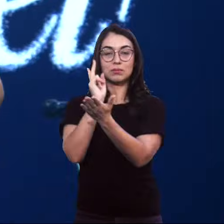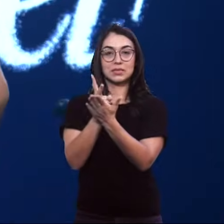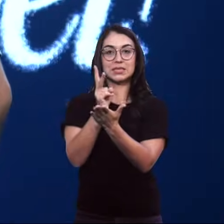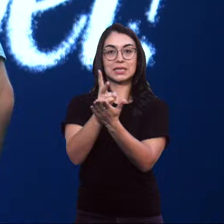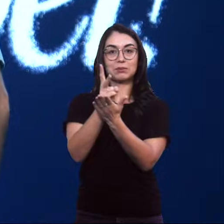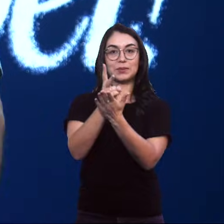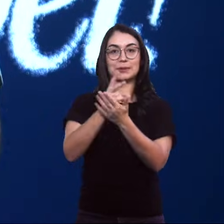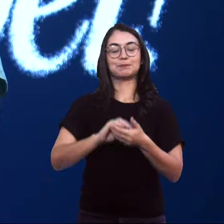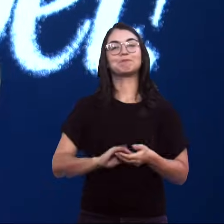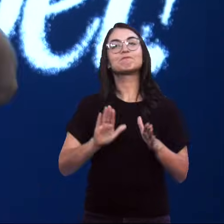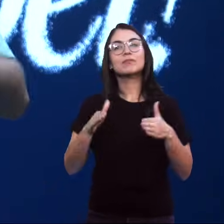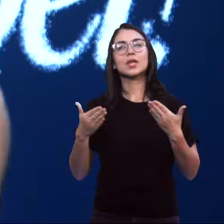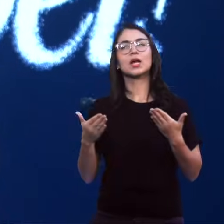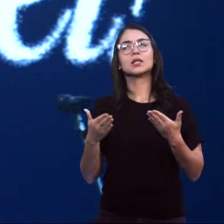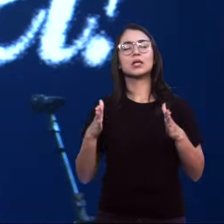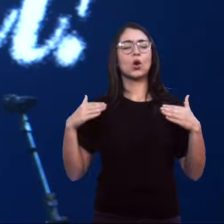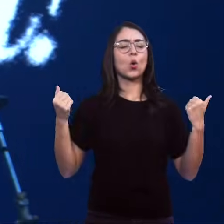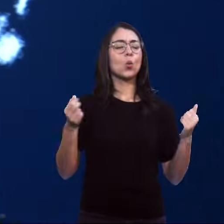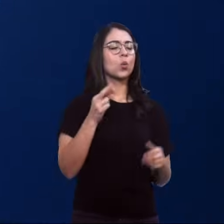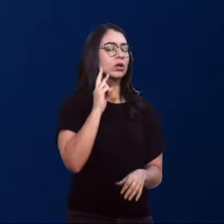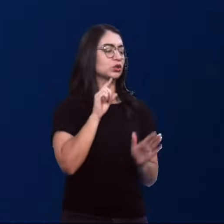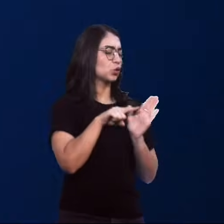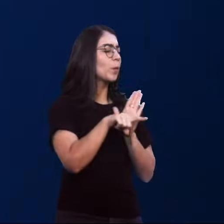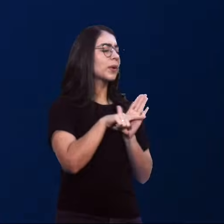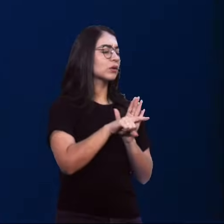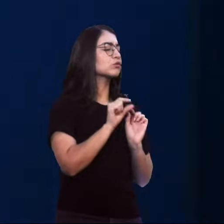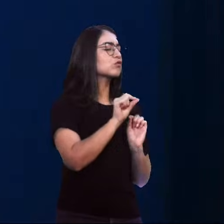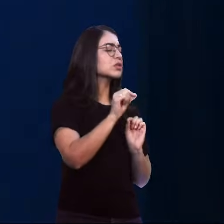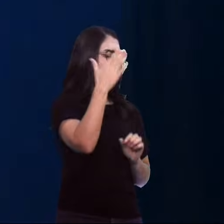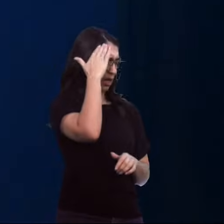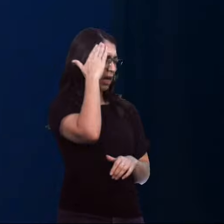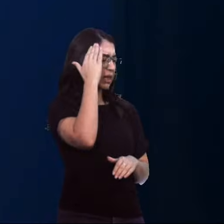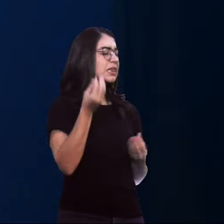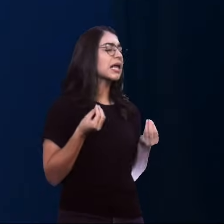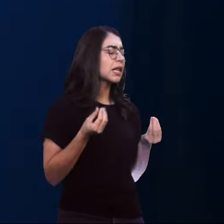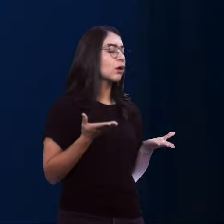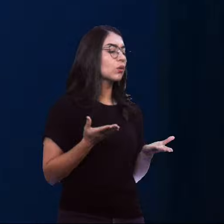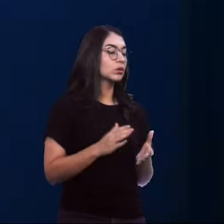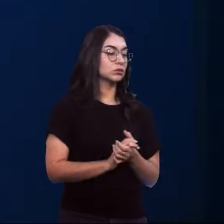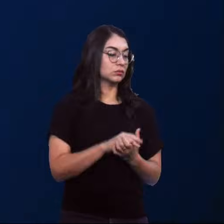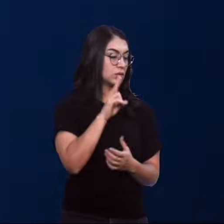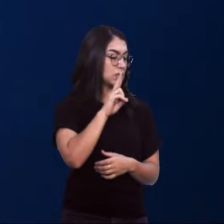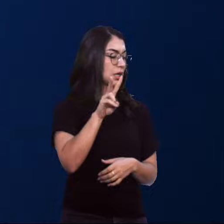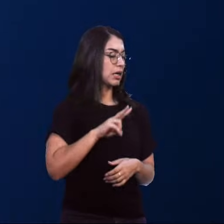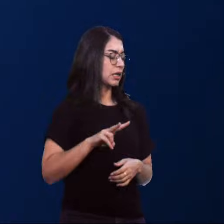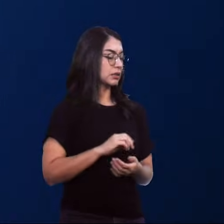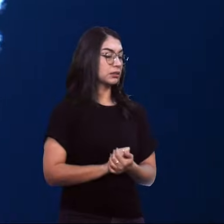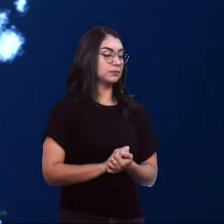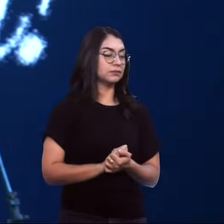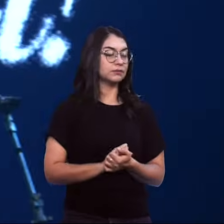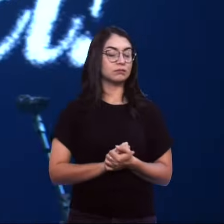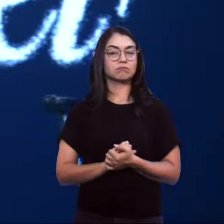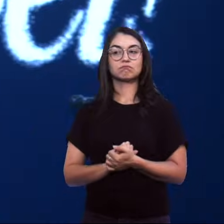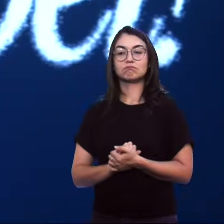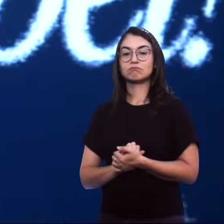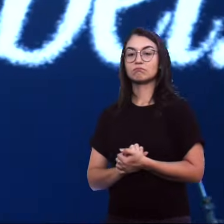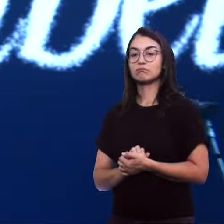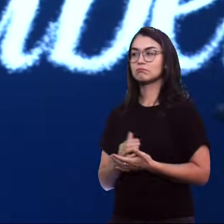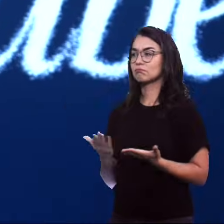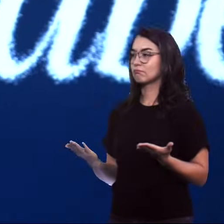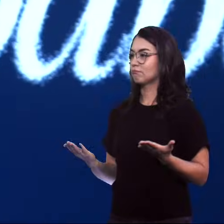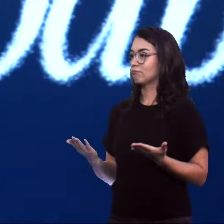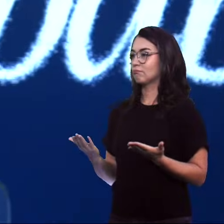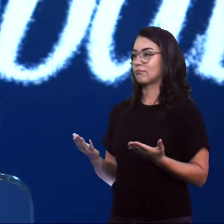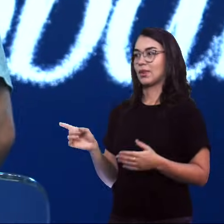E aí o anjo pergunta: você entendeu o que você viu, Zorobabel? Zorobabel não, Zacarias, perdão. E ele fez igual eu e